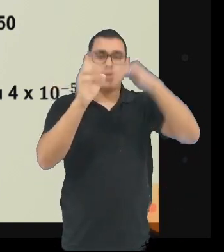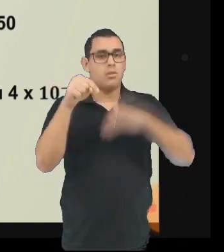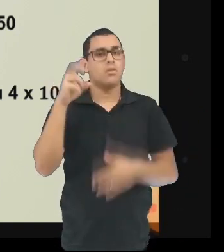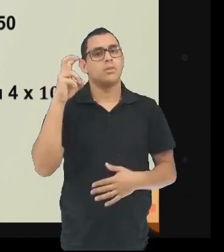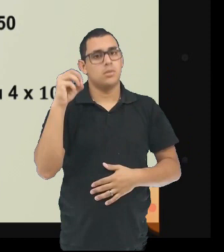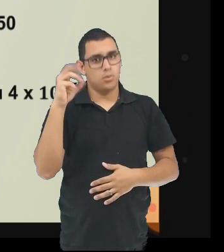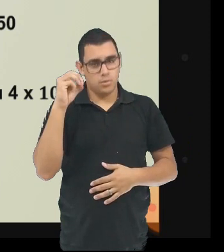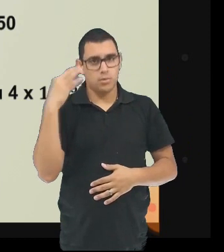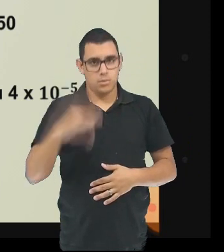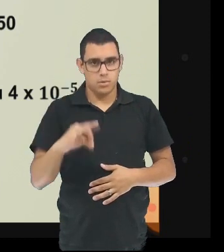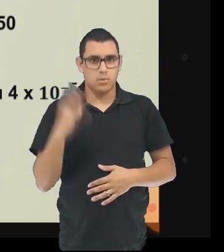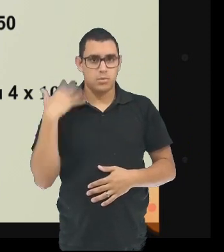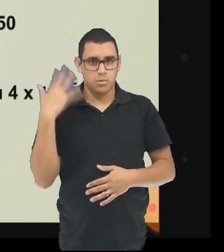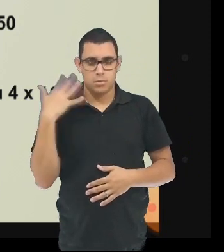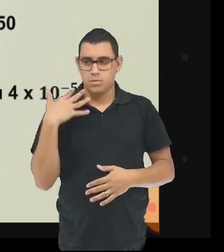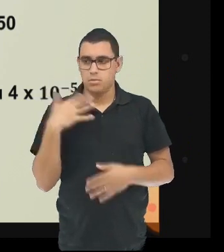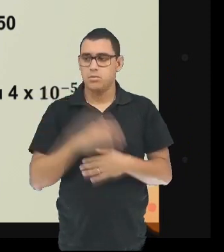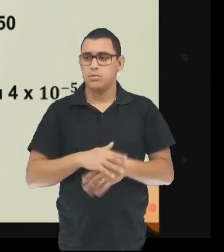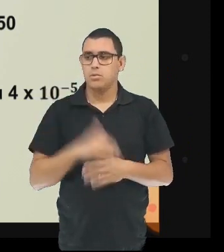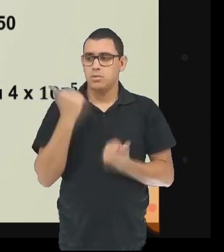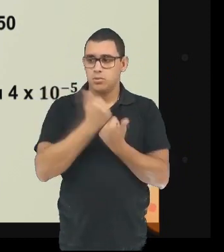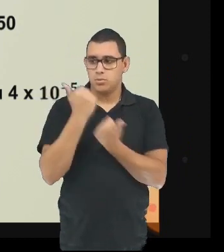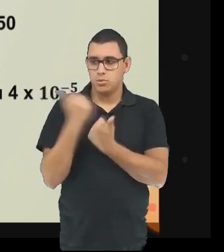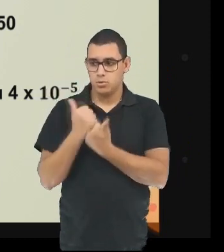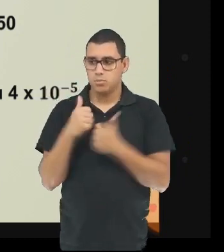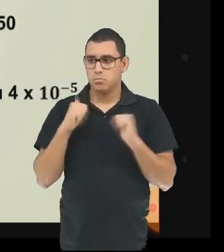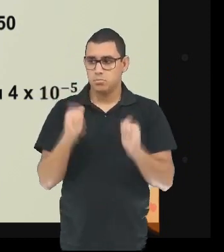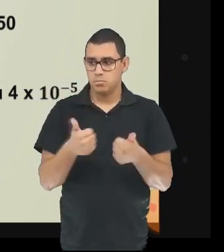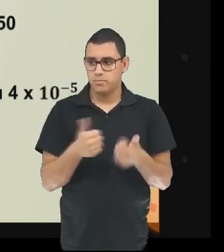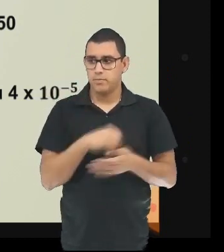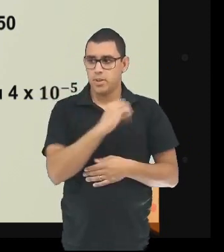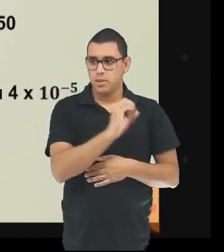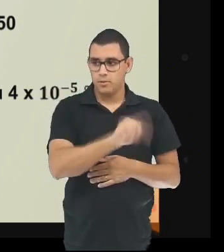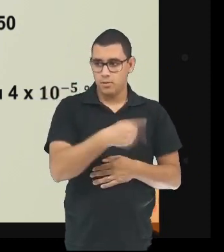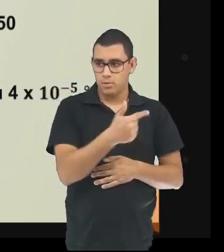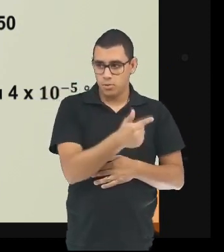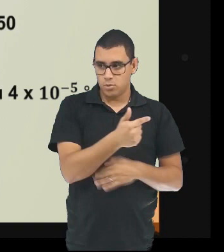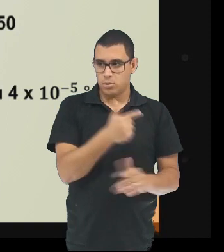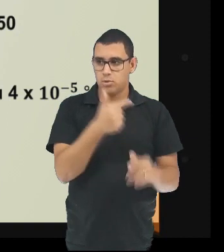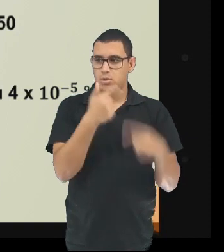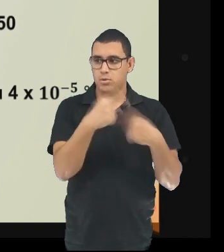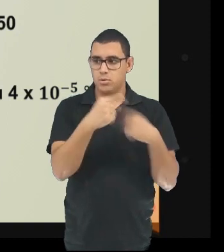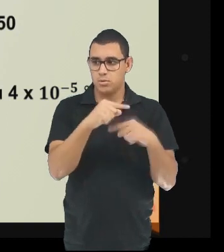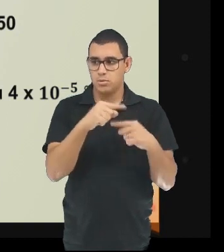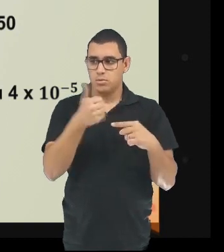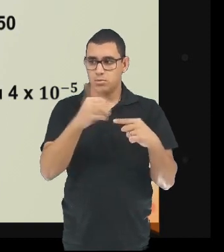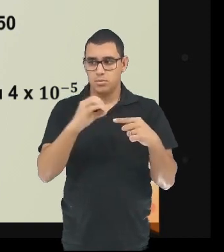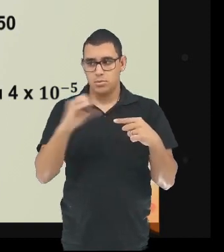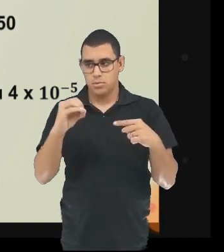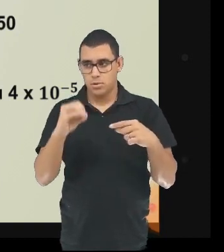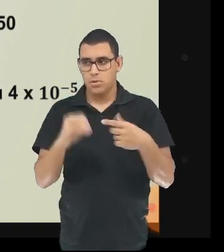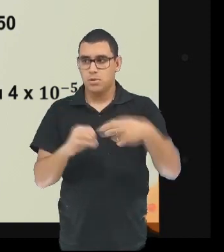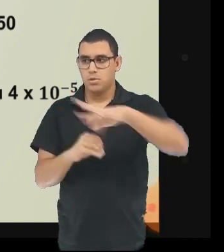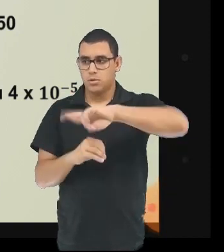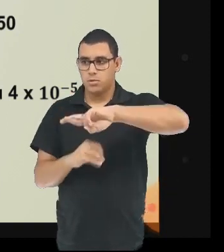de 50 graus Celsius. Então, vamos substituir na fórmula. Então, variação de comprimento, 0,2